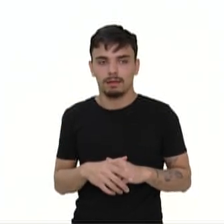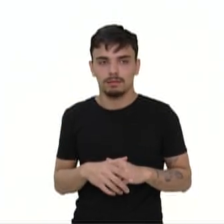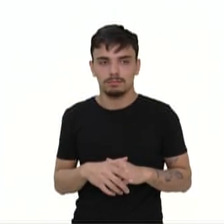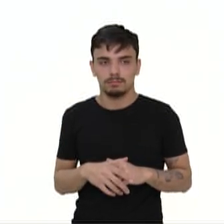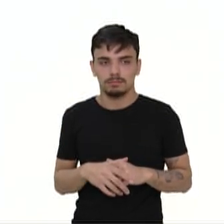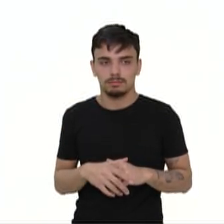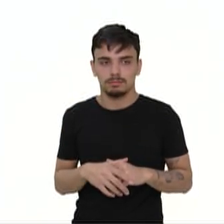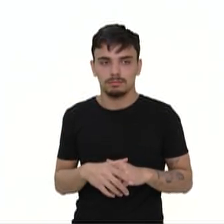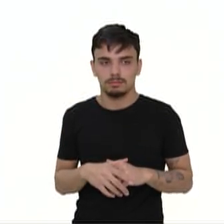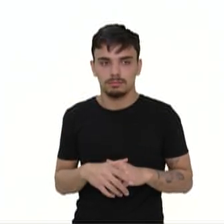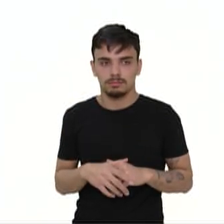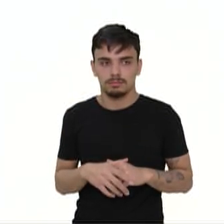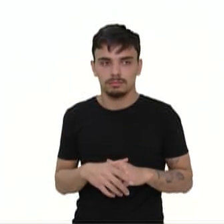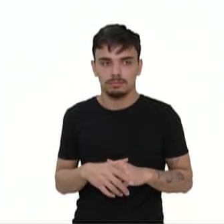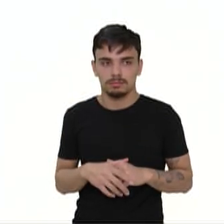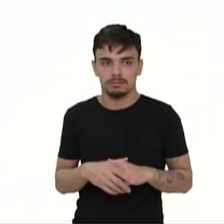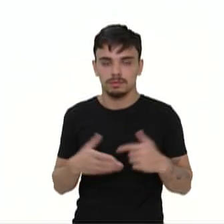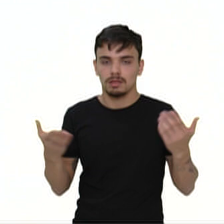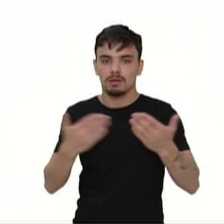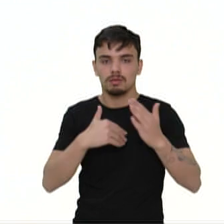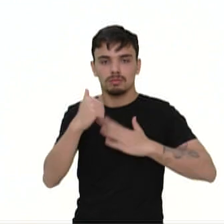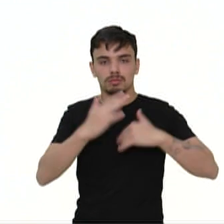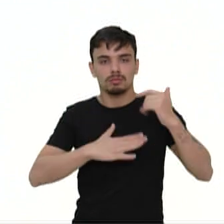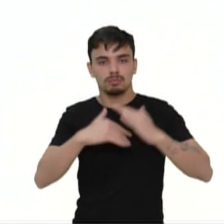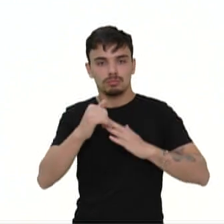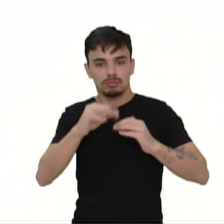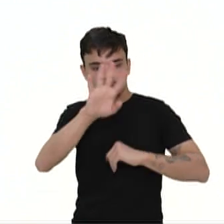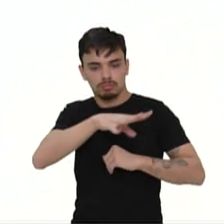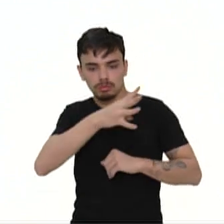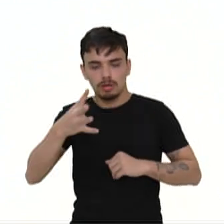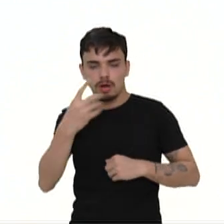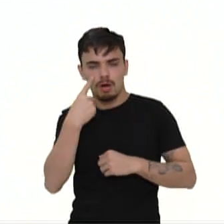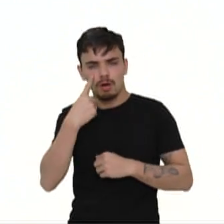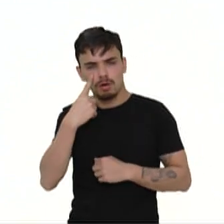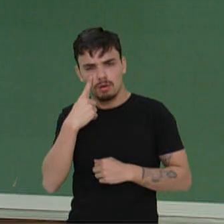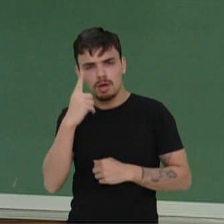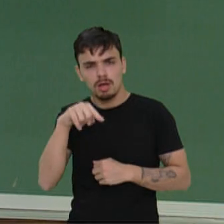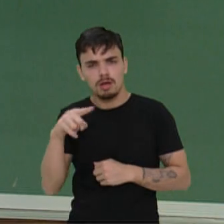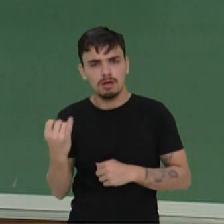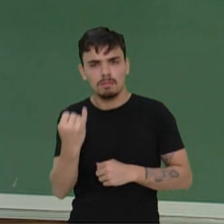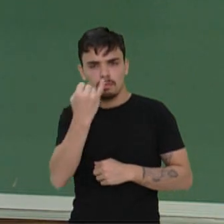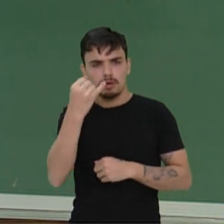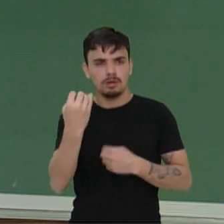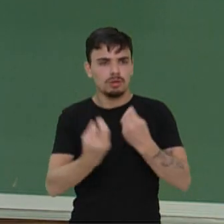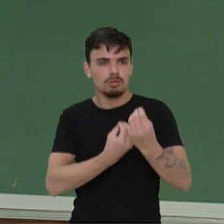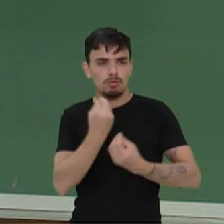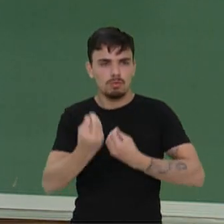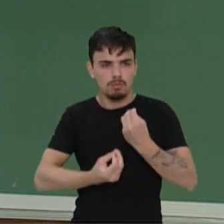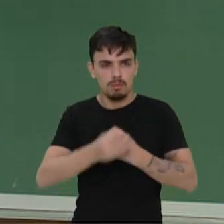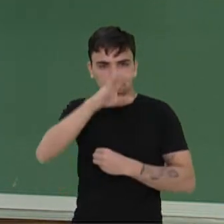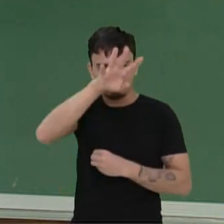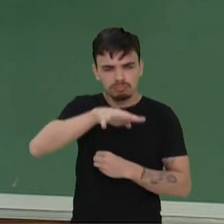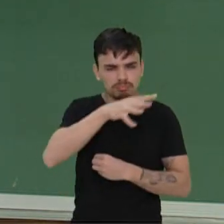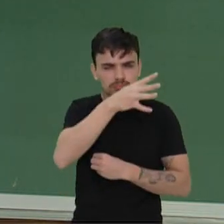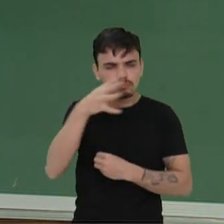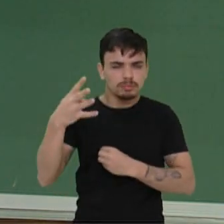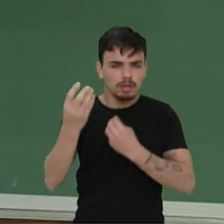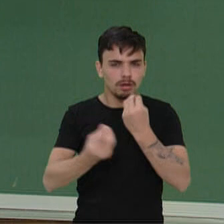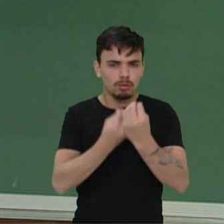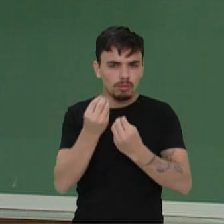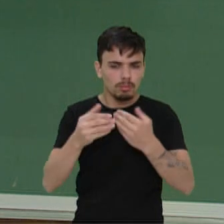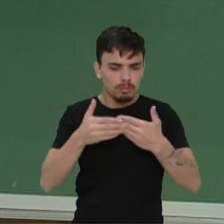Guardamos ele ali. E agora a gente vai construir a tabela. E nesse ponto aqui vai ser importante para a gente, tá? Essa tabela a gente vai construir